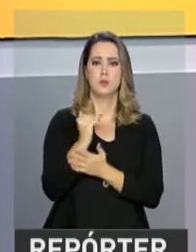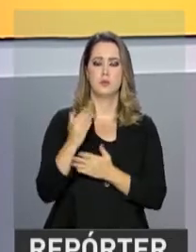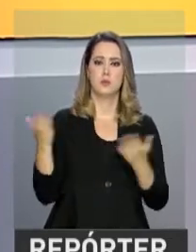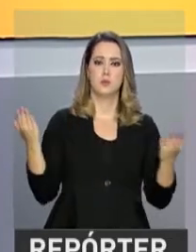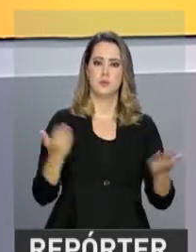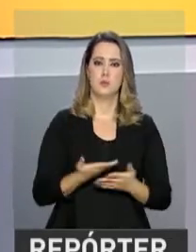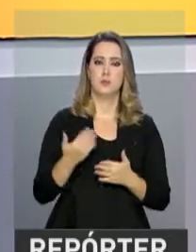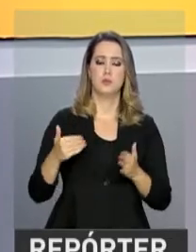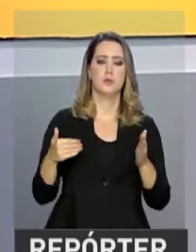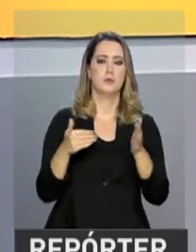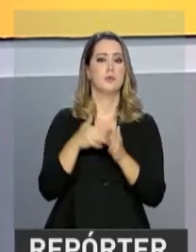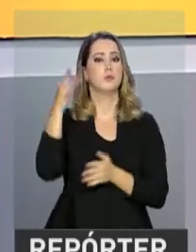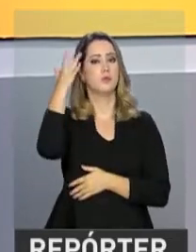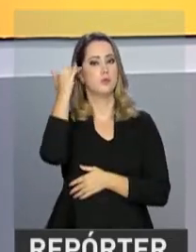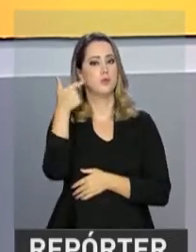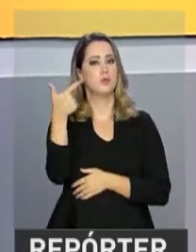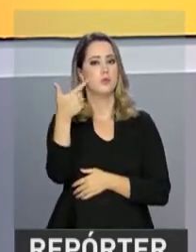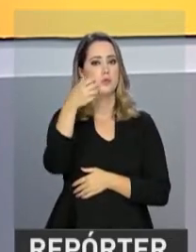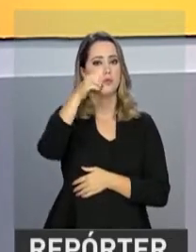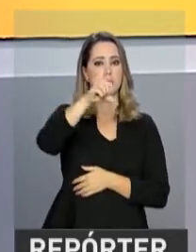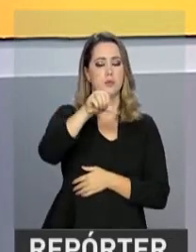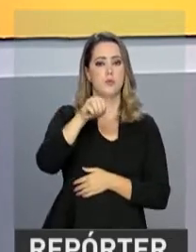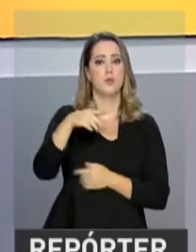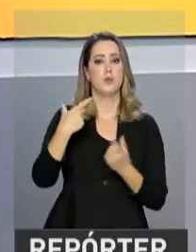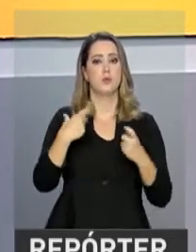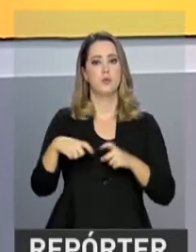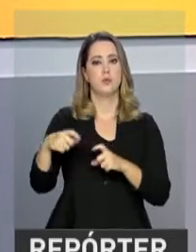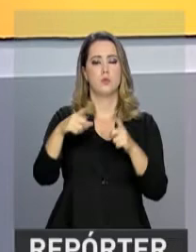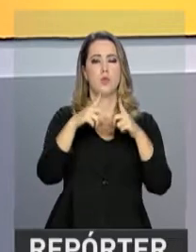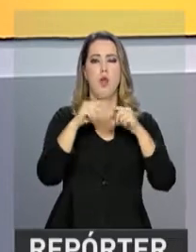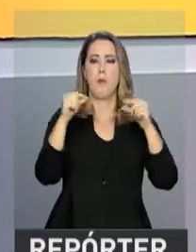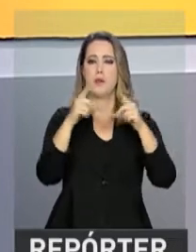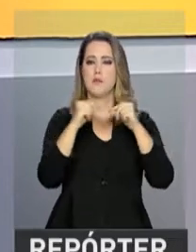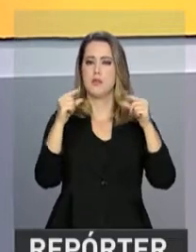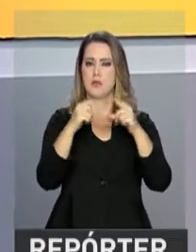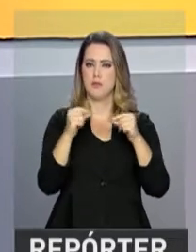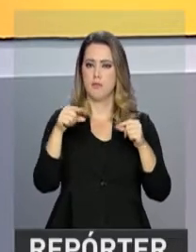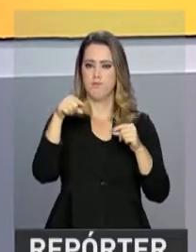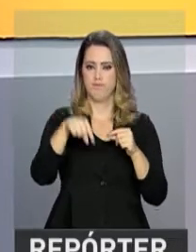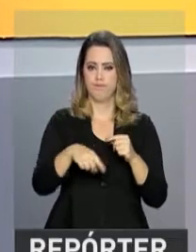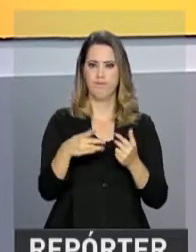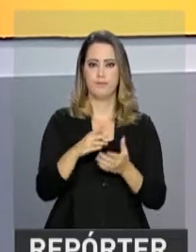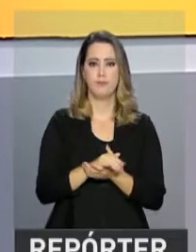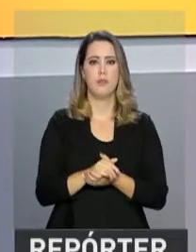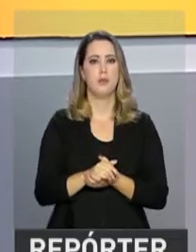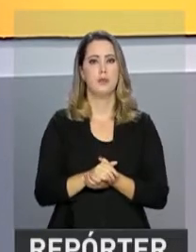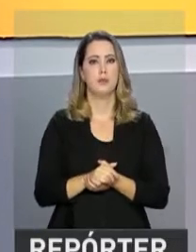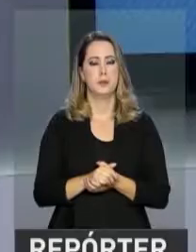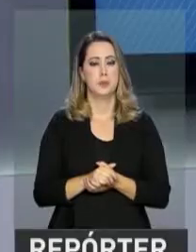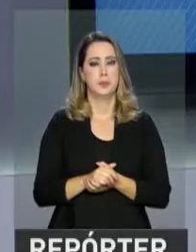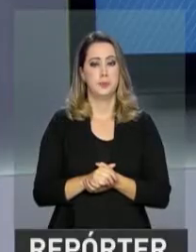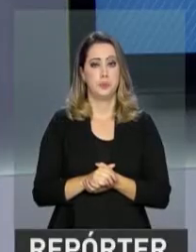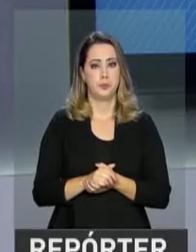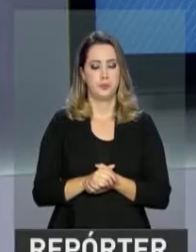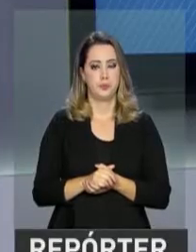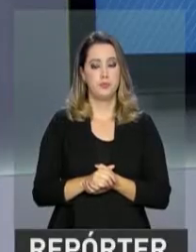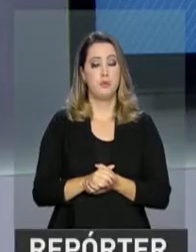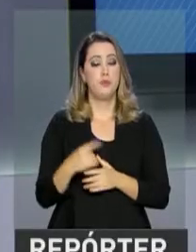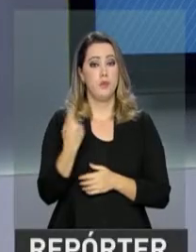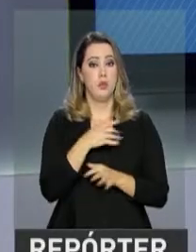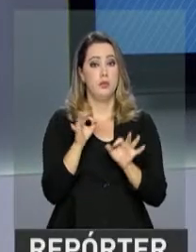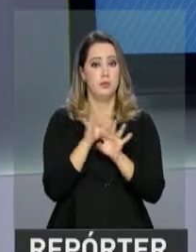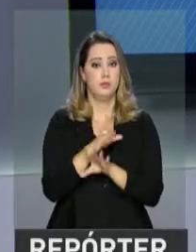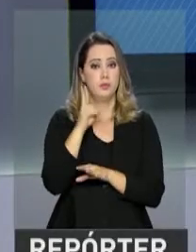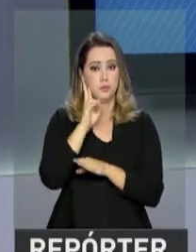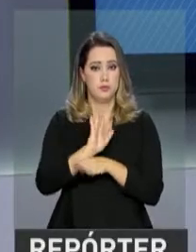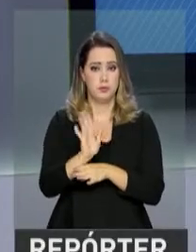começou hoje e vai até amanhã dia 29 no centro internacional de convenções do brasil em brasília nós ficamos por